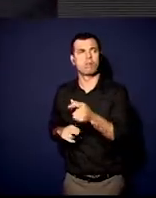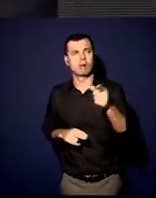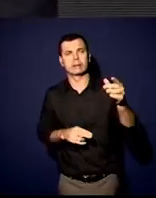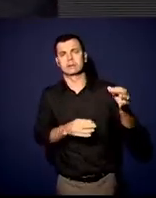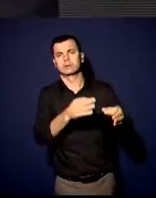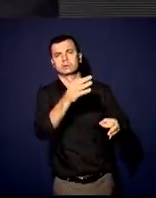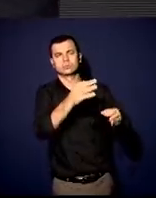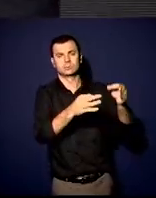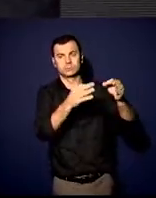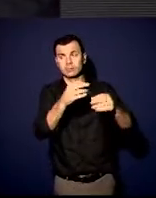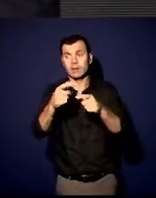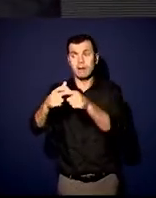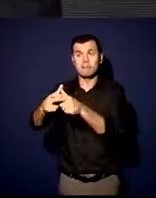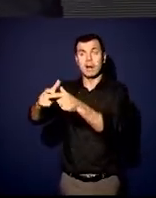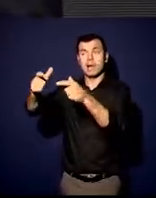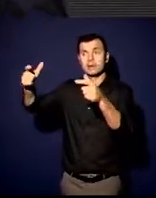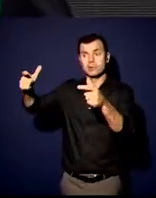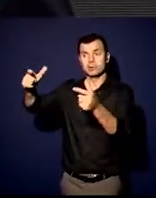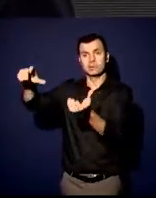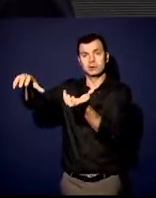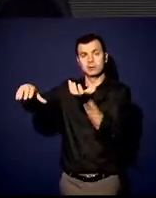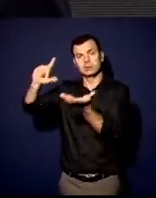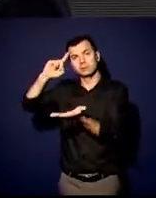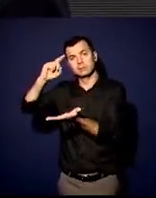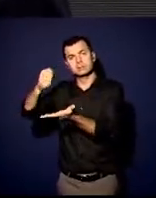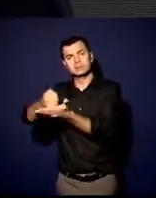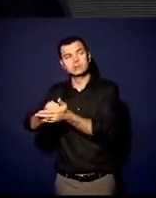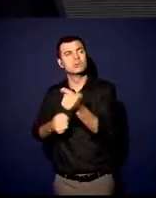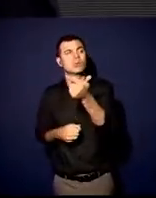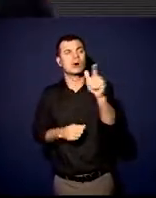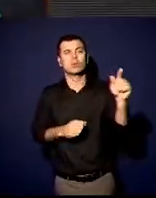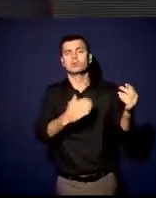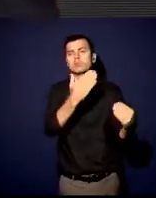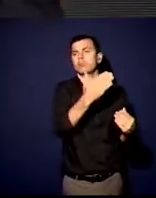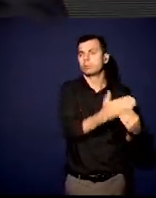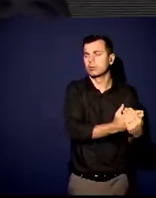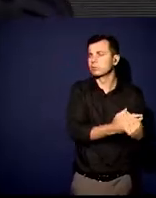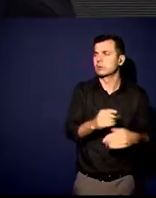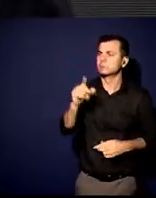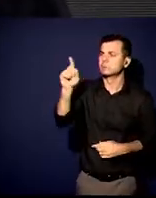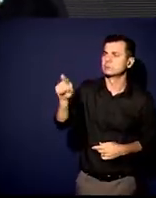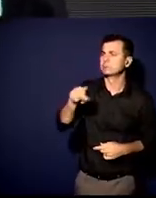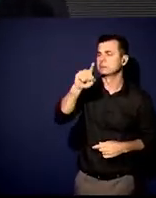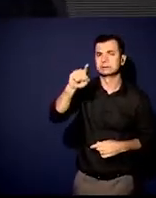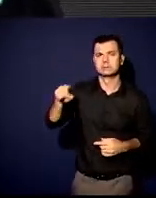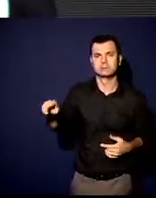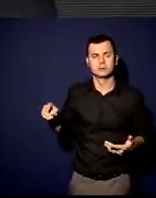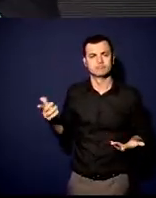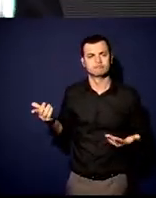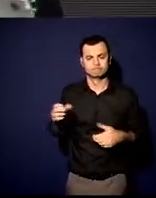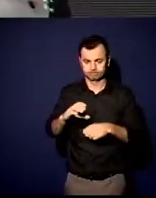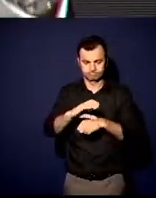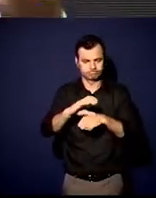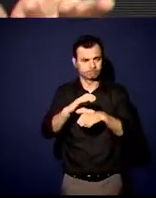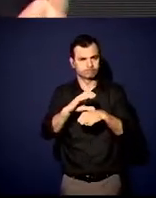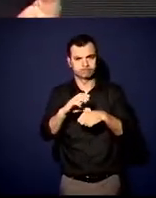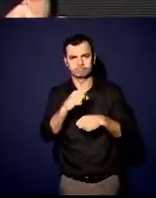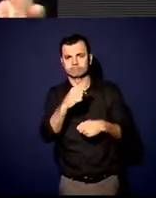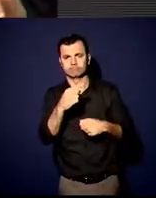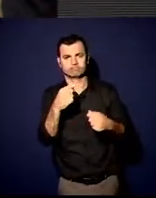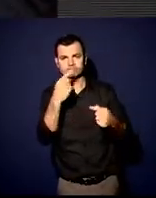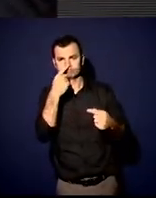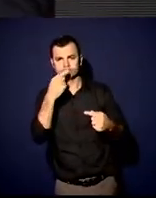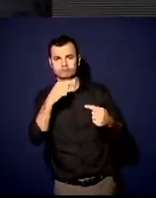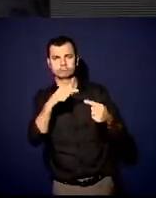desmancha aquela decisão de maioria no Congresso com viés que não tem de inconstitucionalidade mas de uma provocação subjetiva com uma